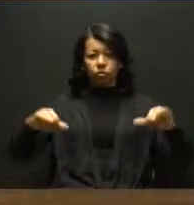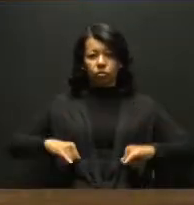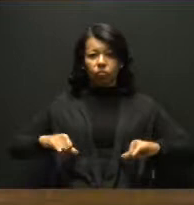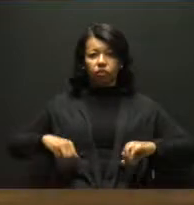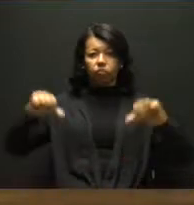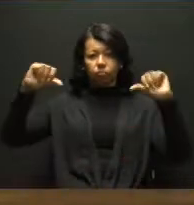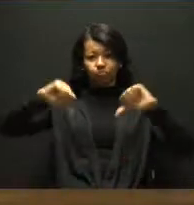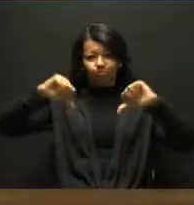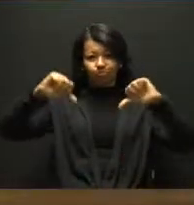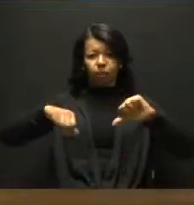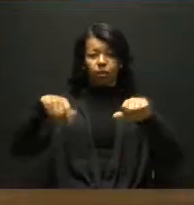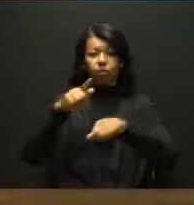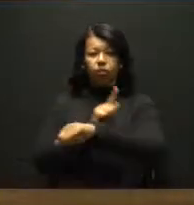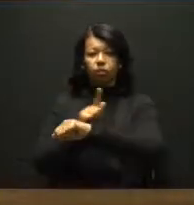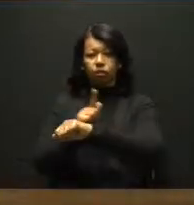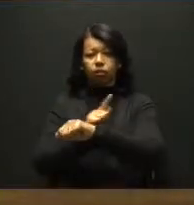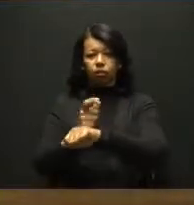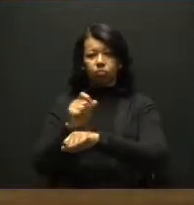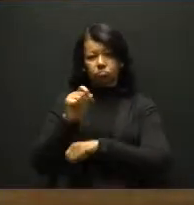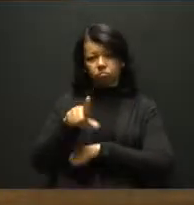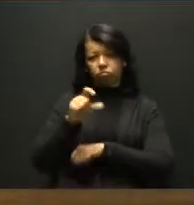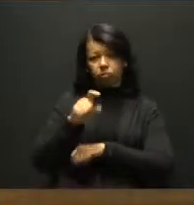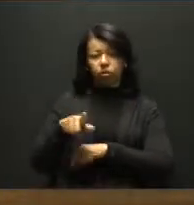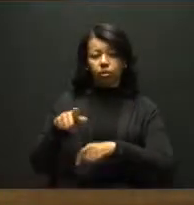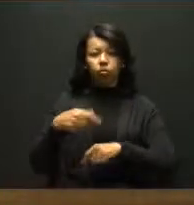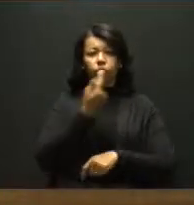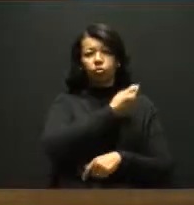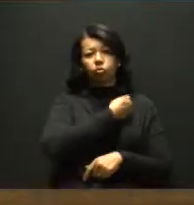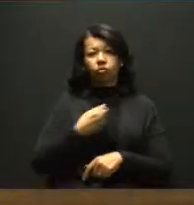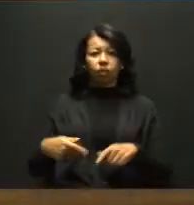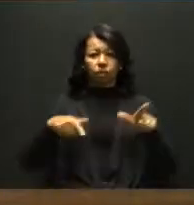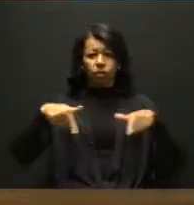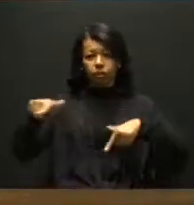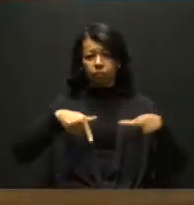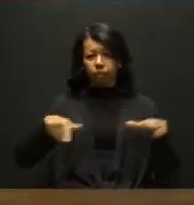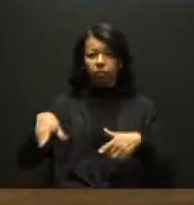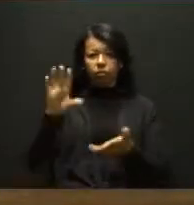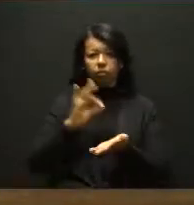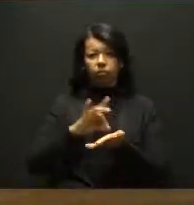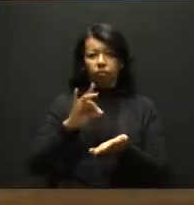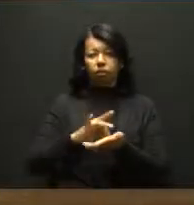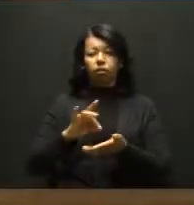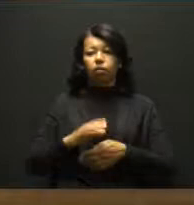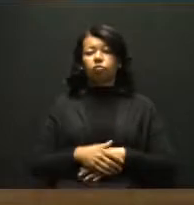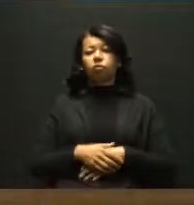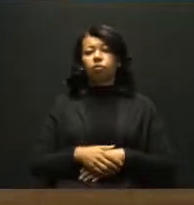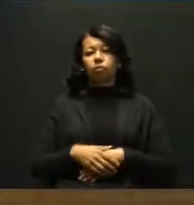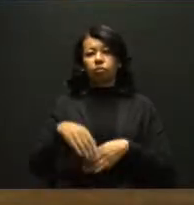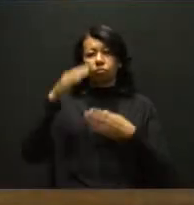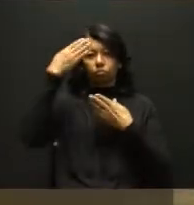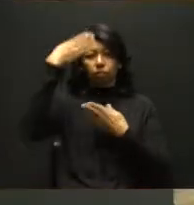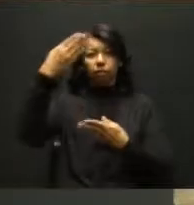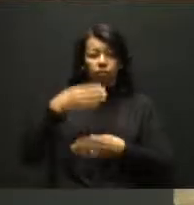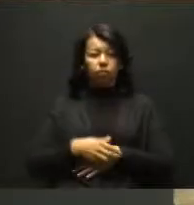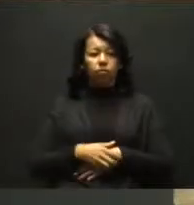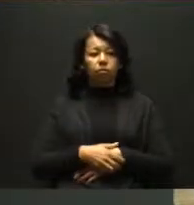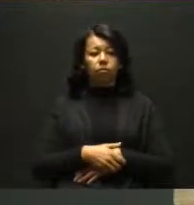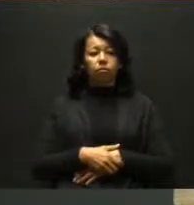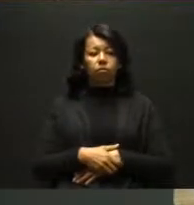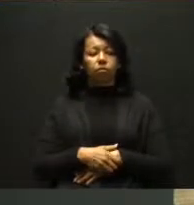e tô ficando o governo está trabalhando com seriedade enfim eu vou falar se o presente muito obrigado